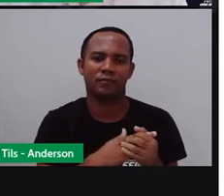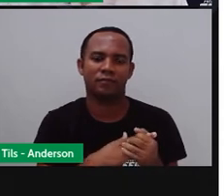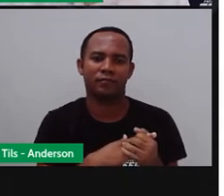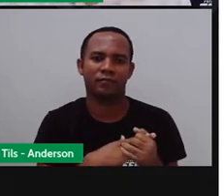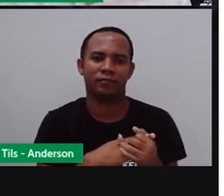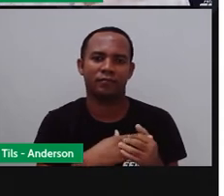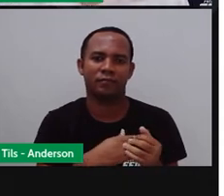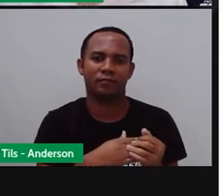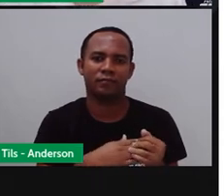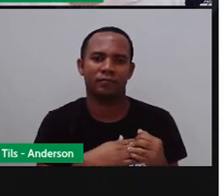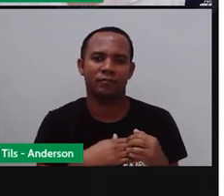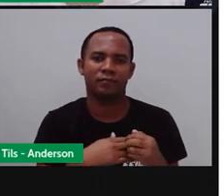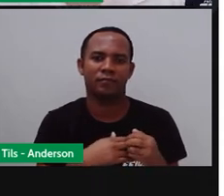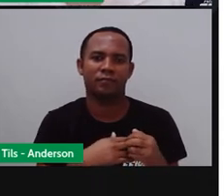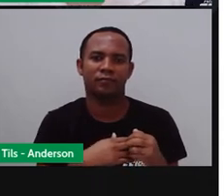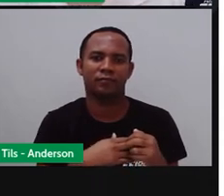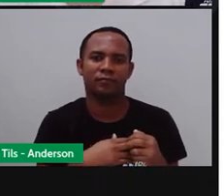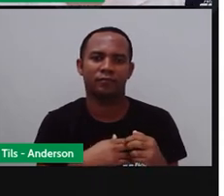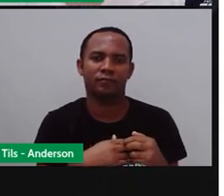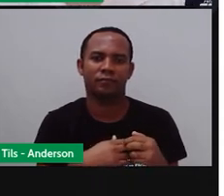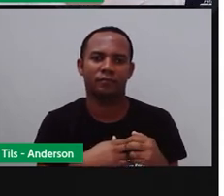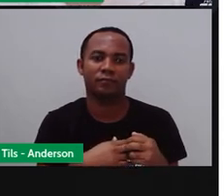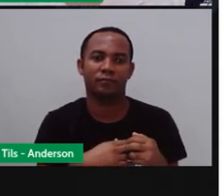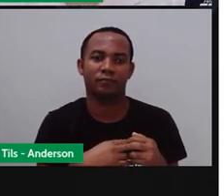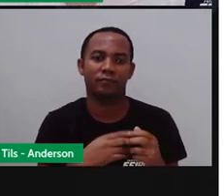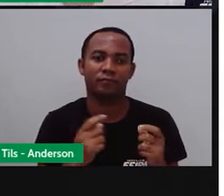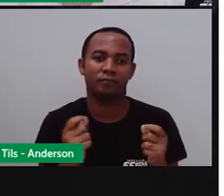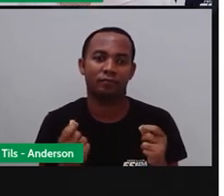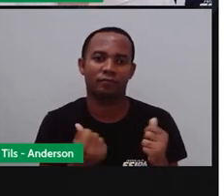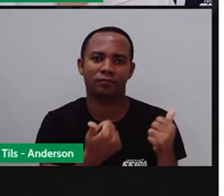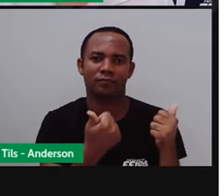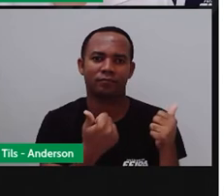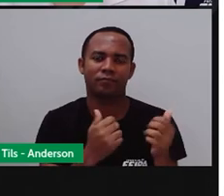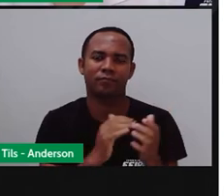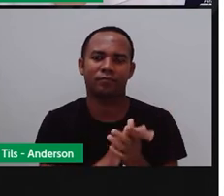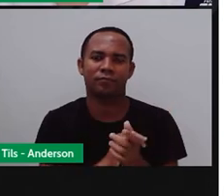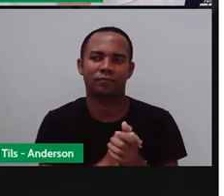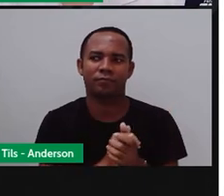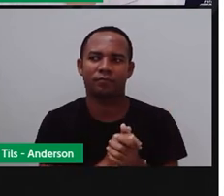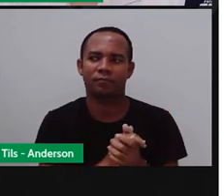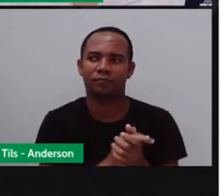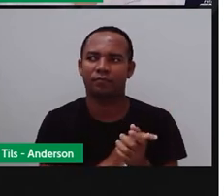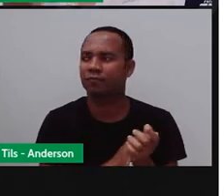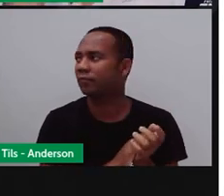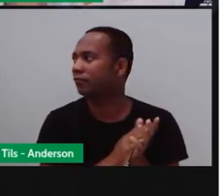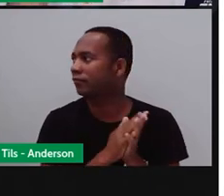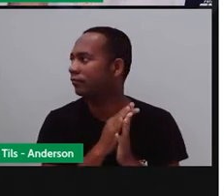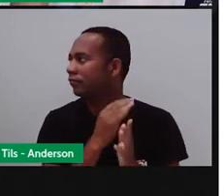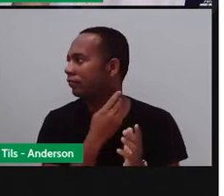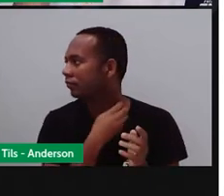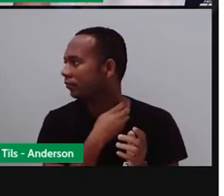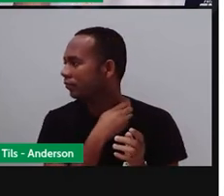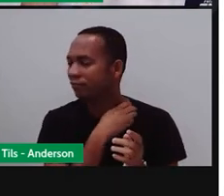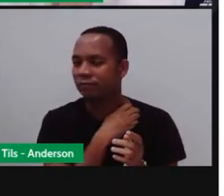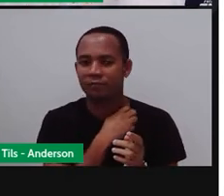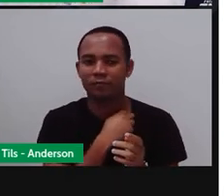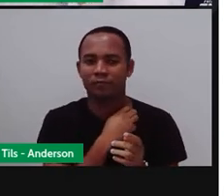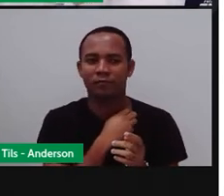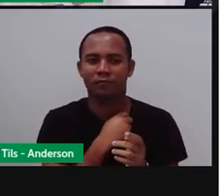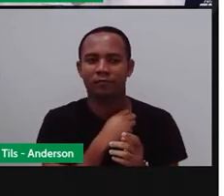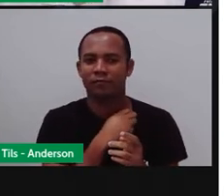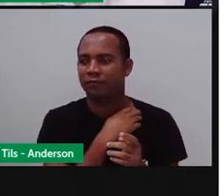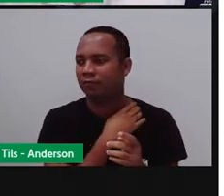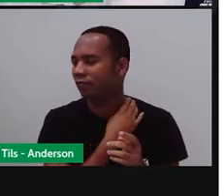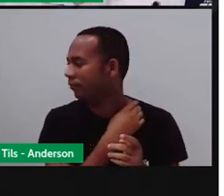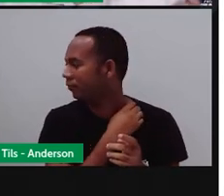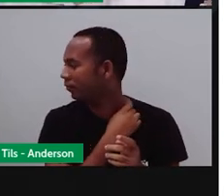A Pro agora vai fazer a mágica acontecer, tá? Vai dar uma pausa aqui. Venham com a gente, porque a gente vai